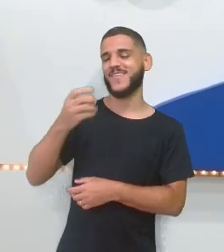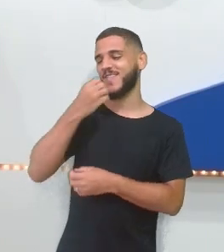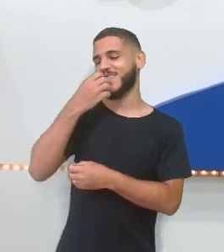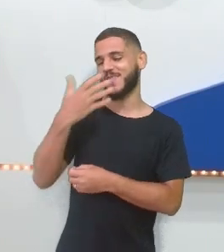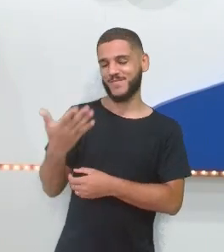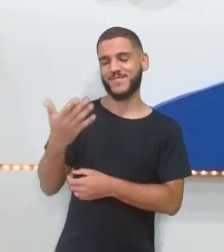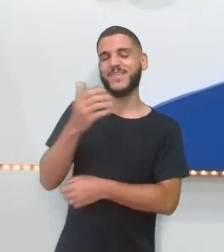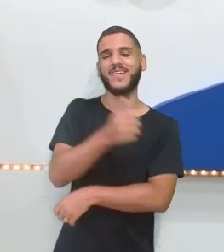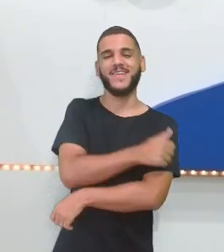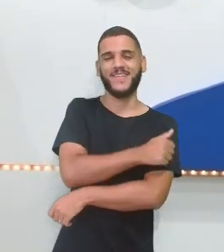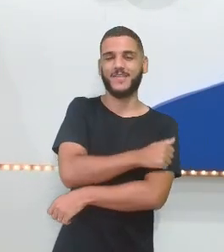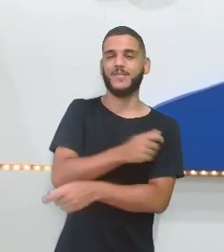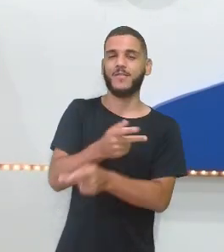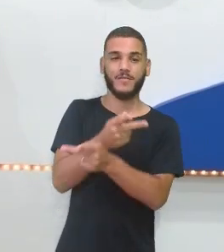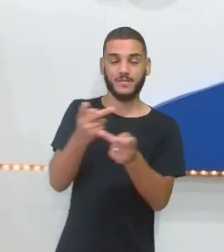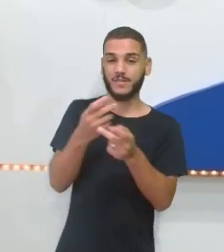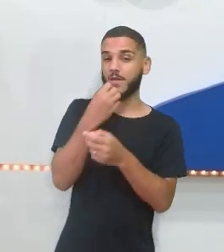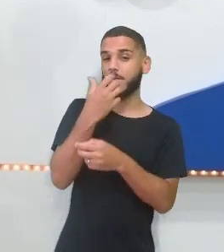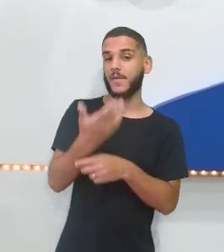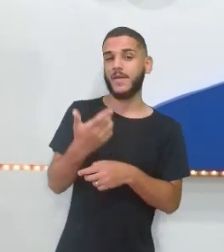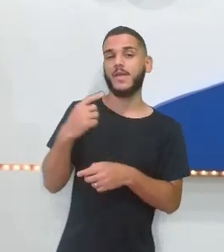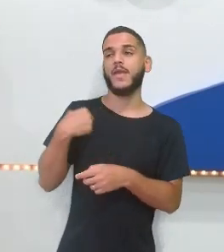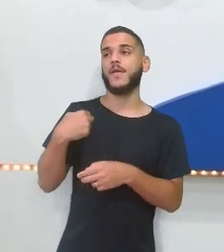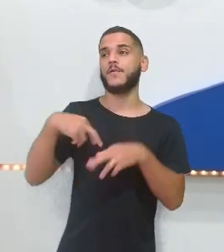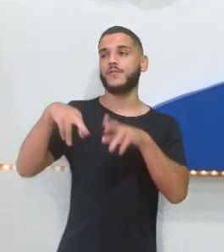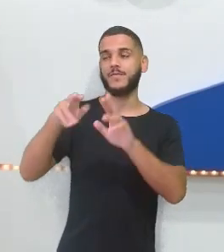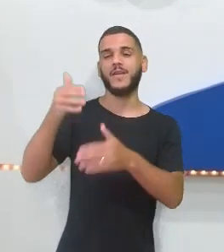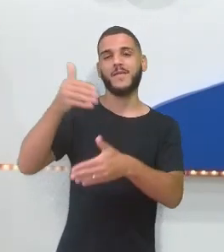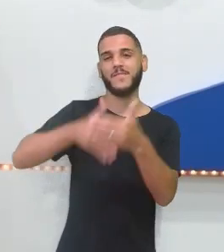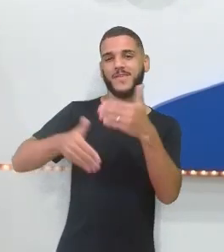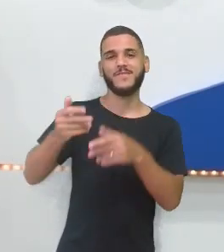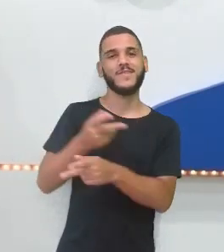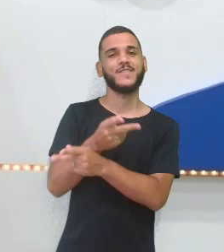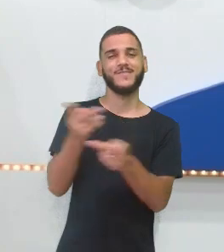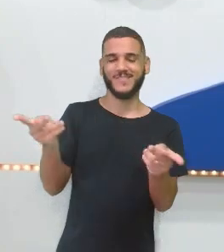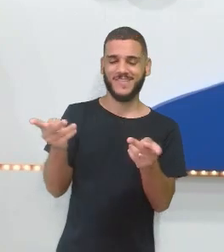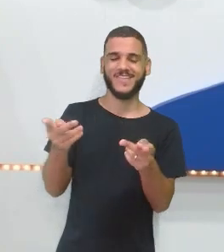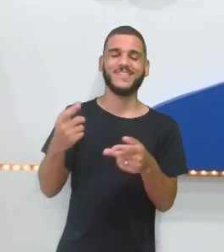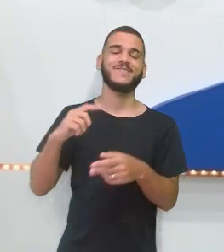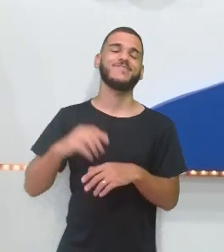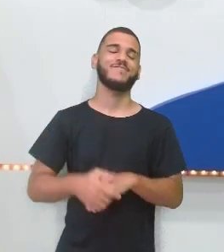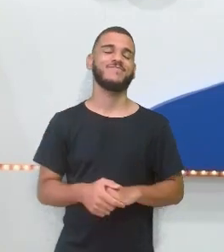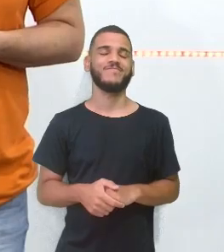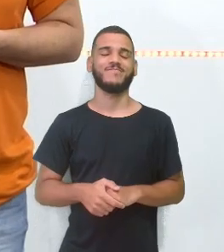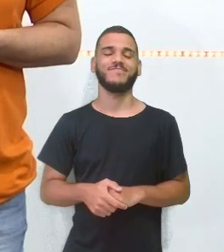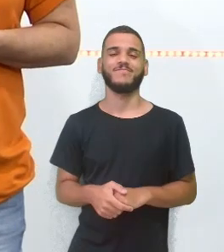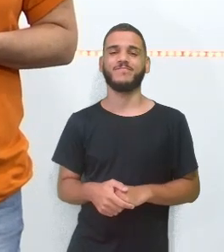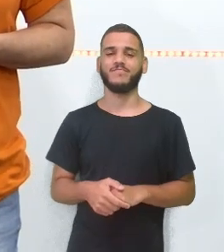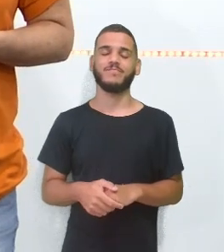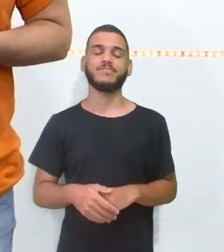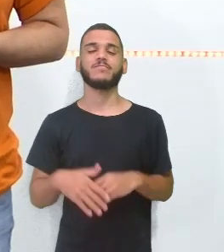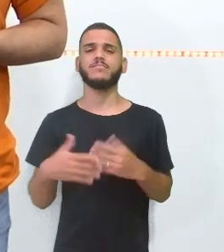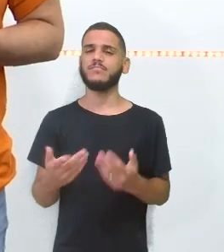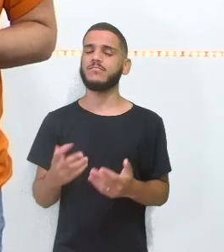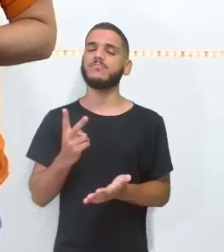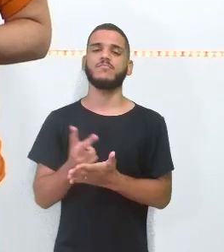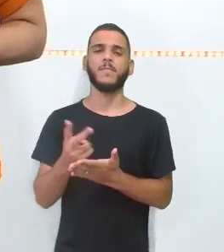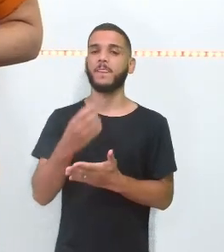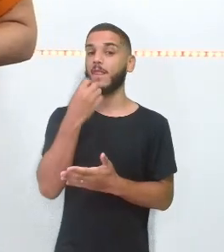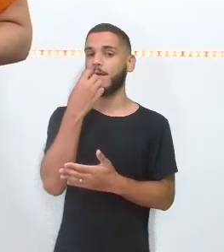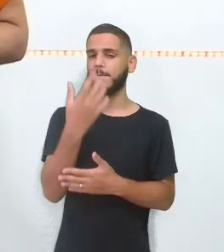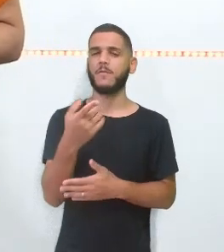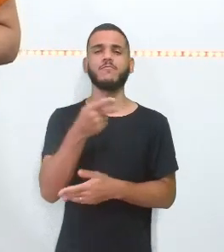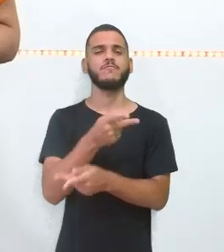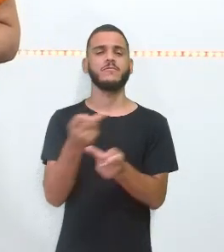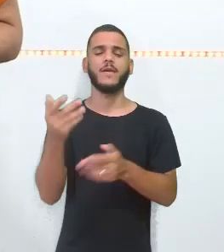Olá, estudantes, como vocês estão? Estou esperando aqui a participação de todo mundo, tá? Vamos lá! E isso é sempre muito bom quando